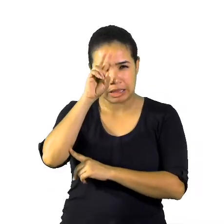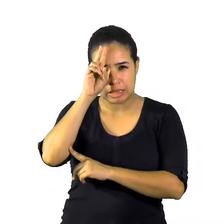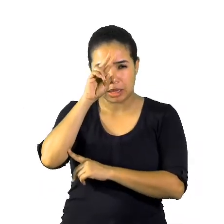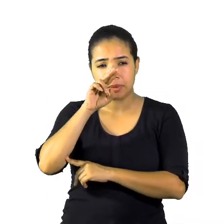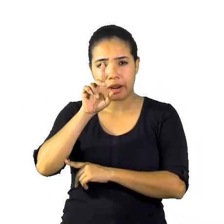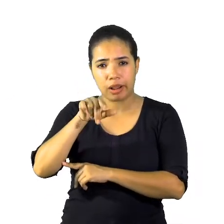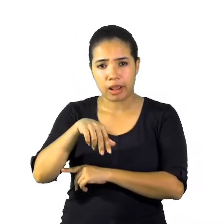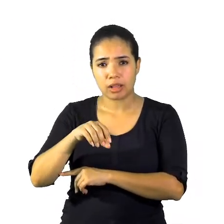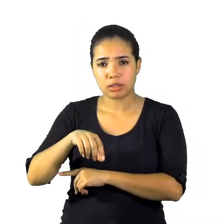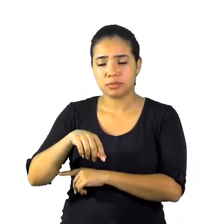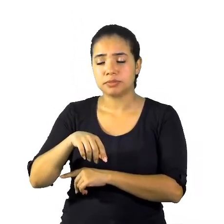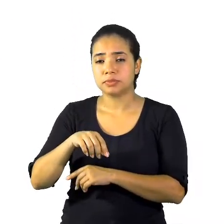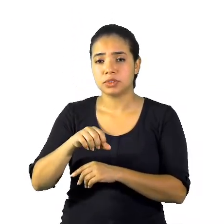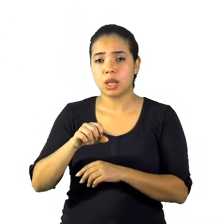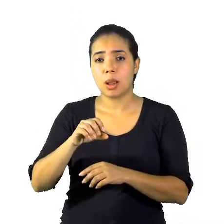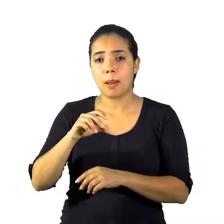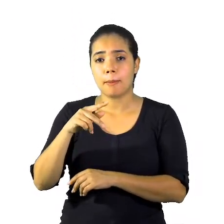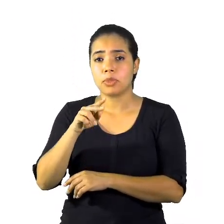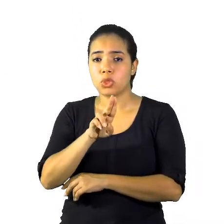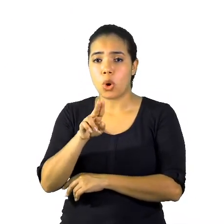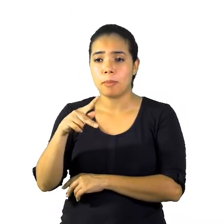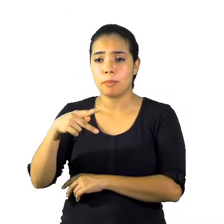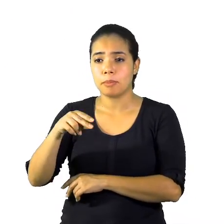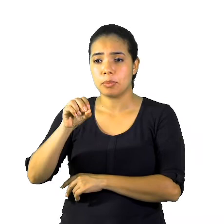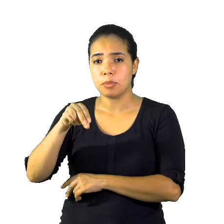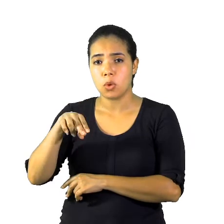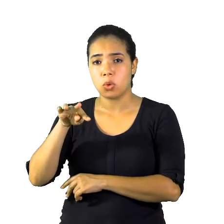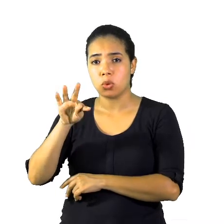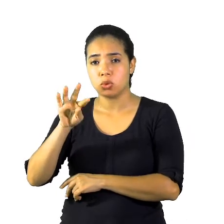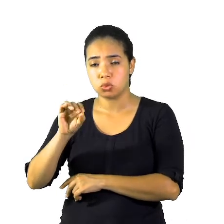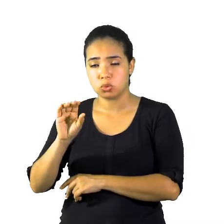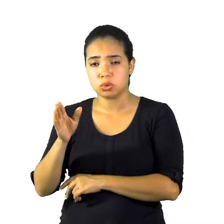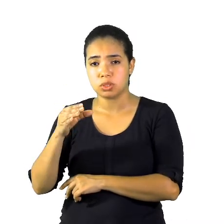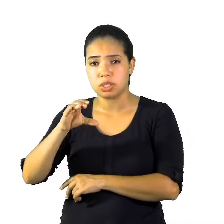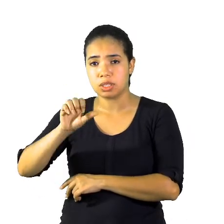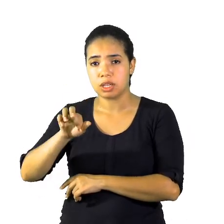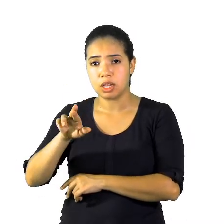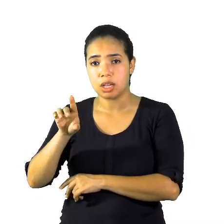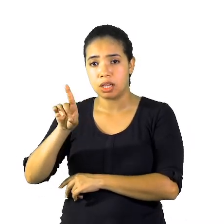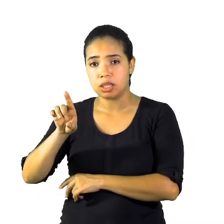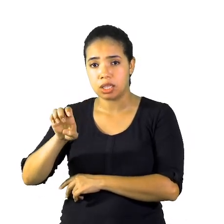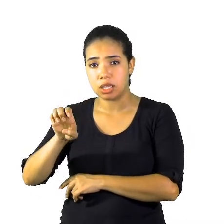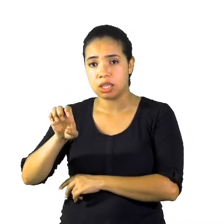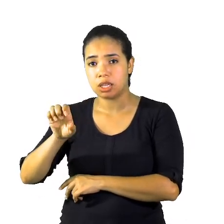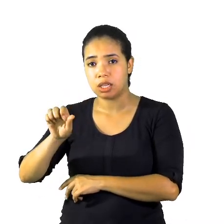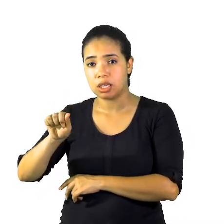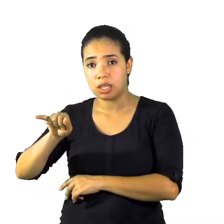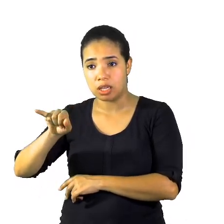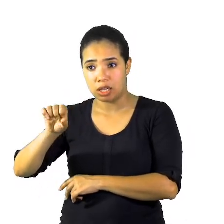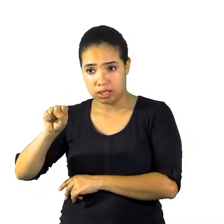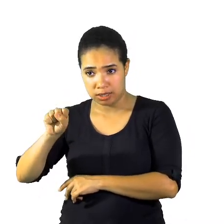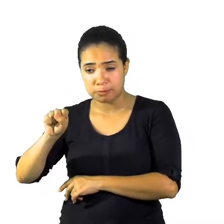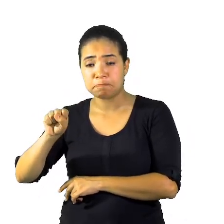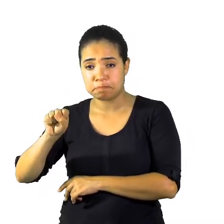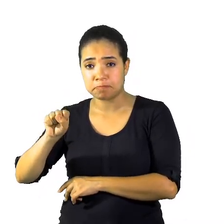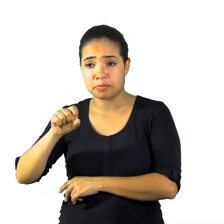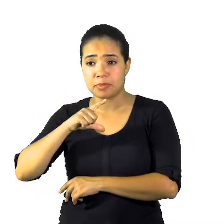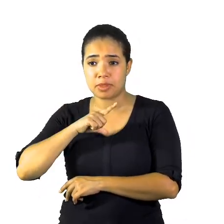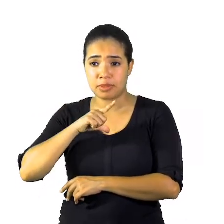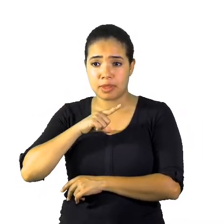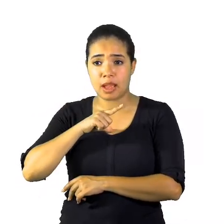pontos cardeais. Vamos olhar aqui mais à frente, a rosa dos ventos. É onde eu vou ter presente os pontos cardeais, os